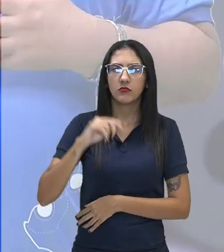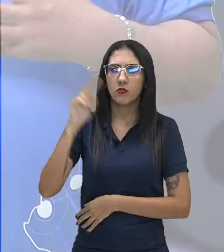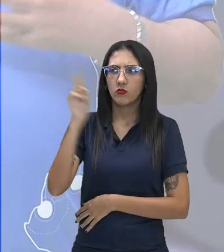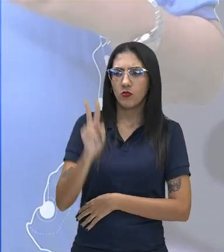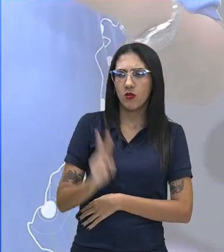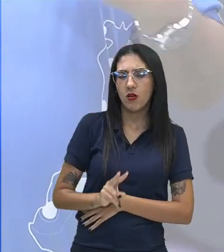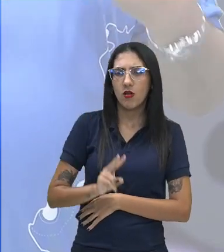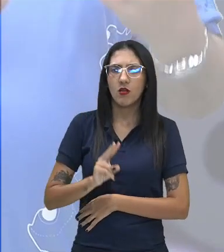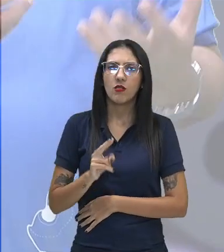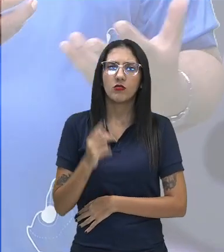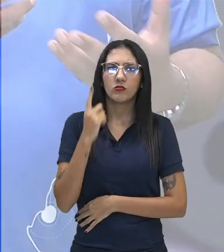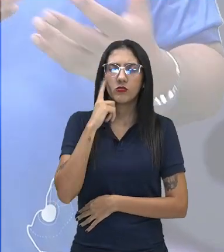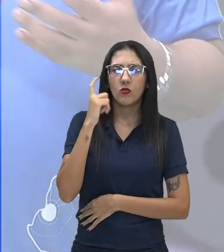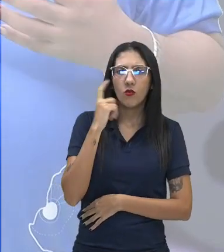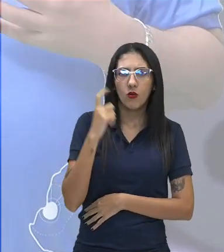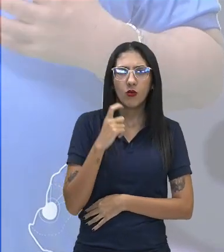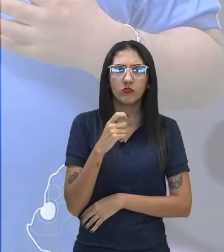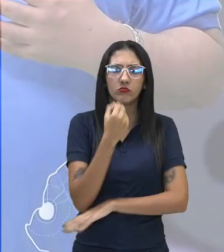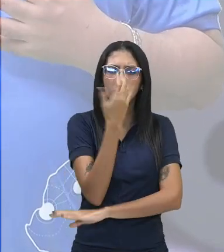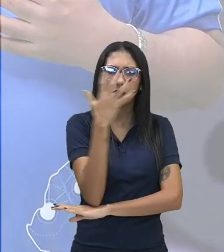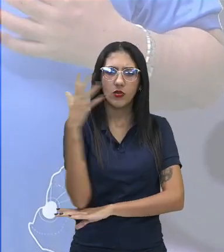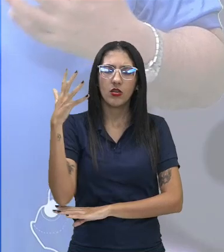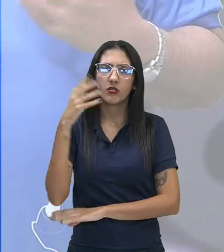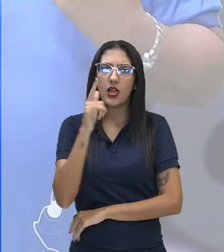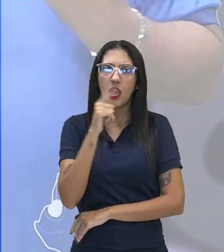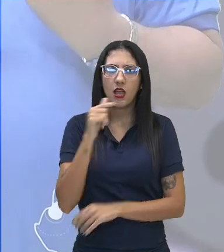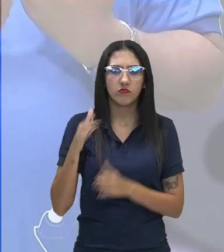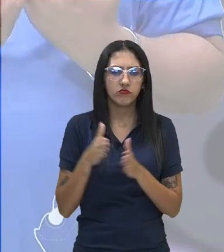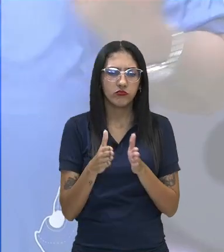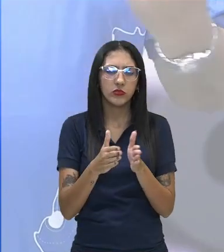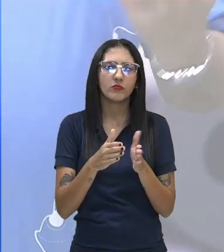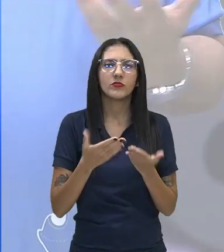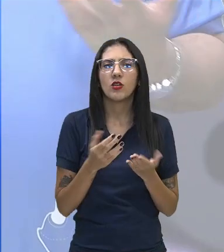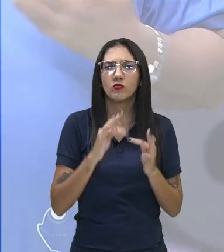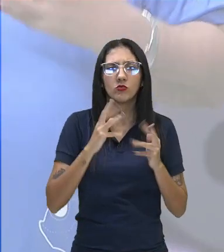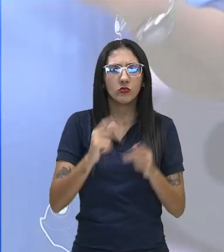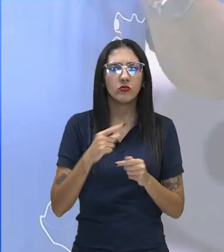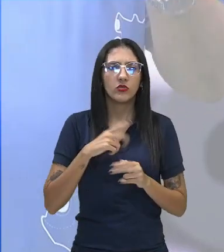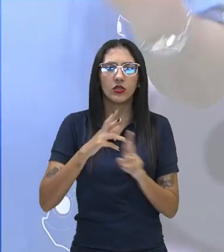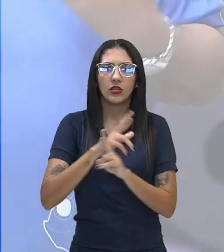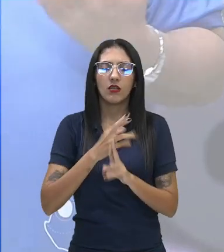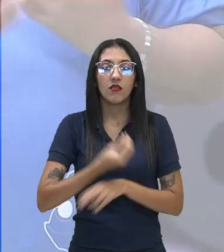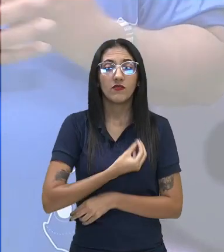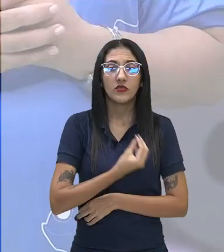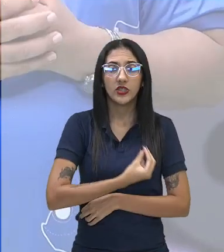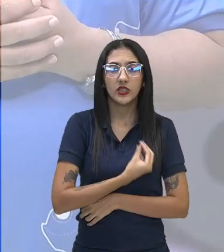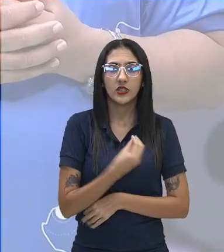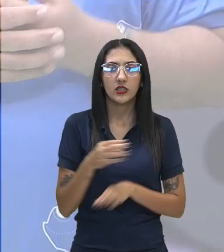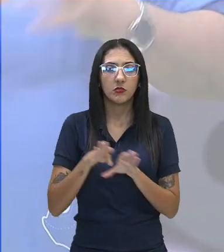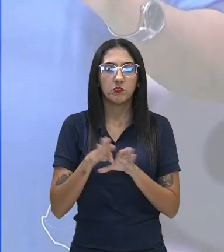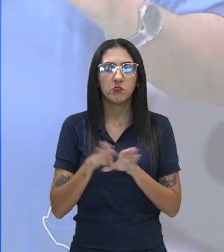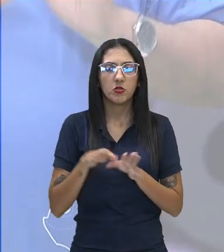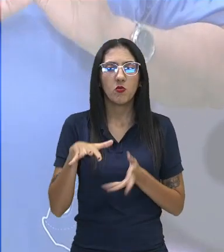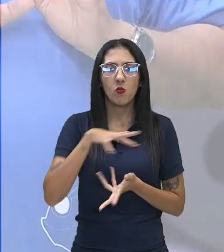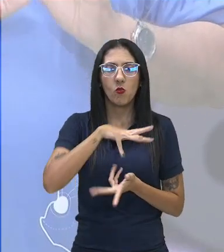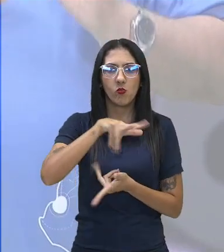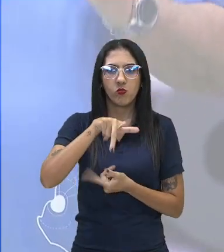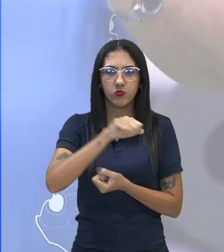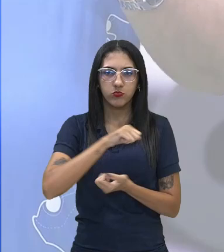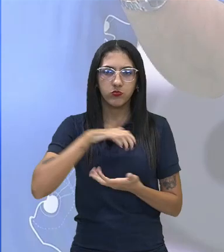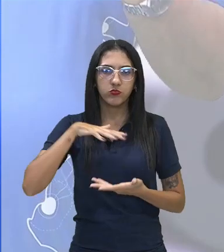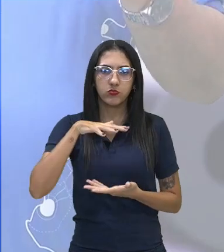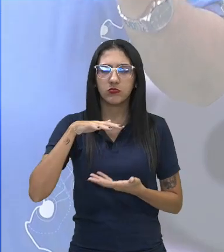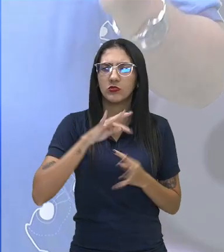o solo, as matas, o rio, né? Representa a vida e o universo ao qual todas